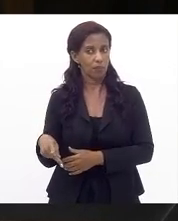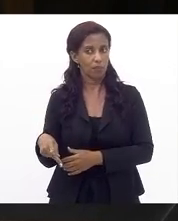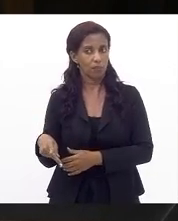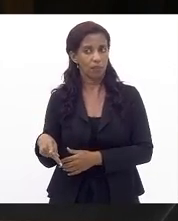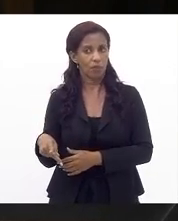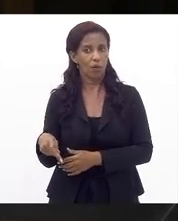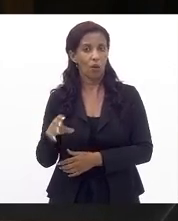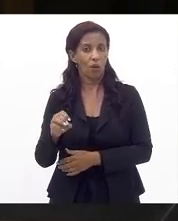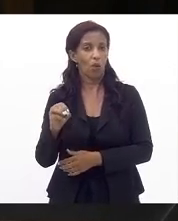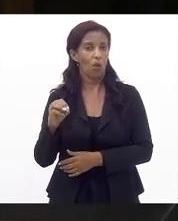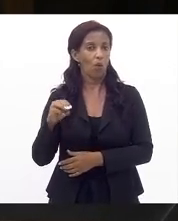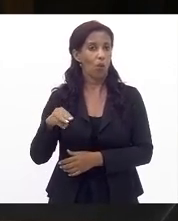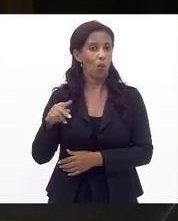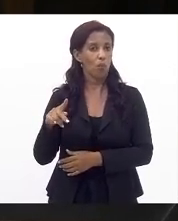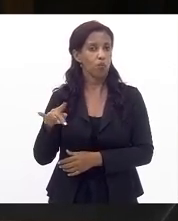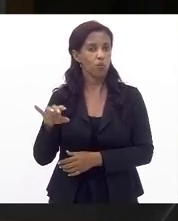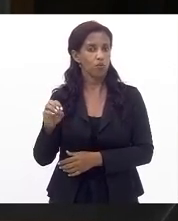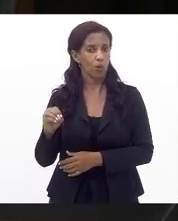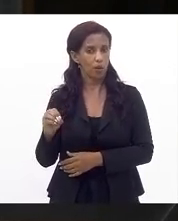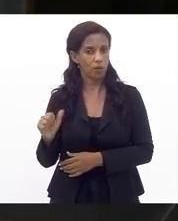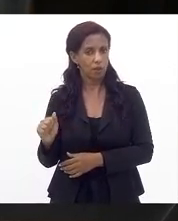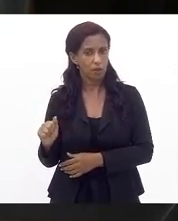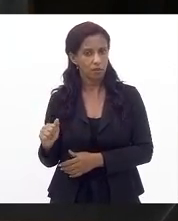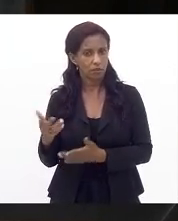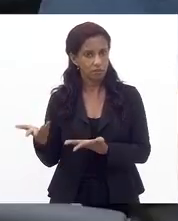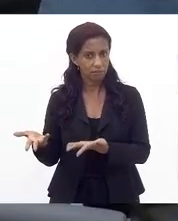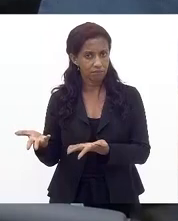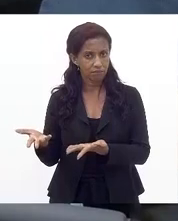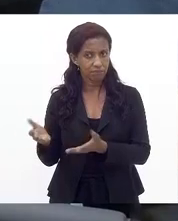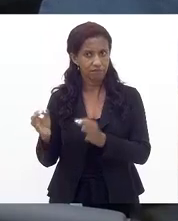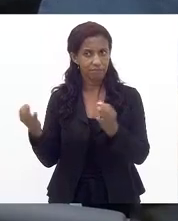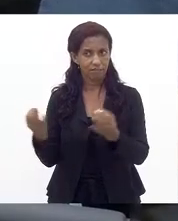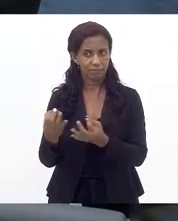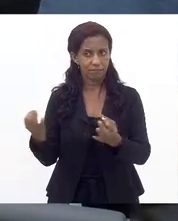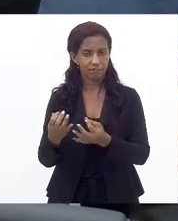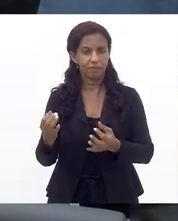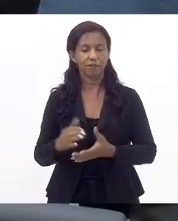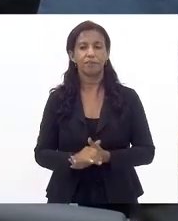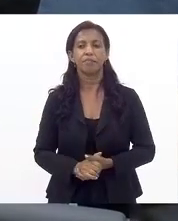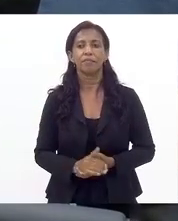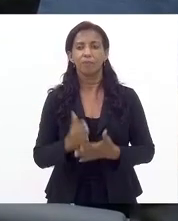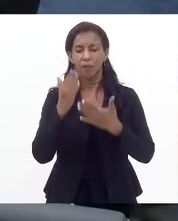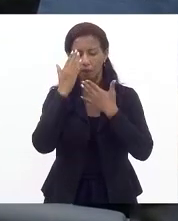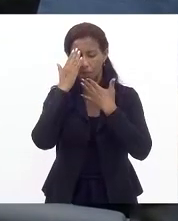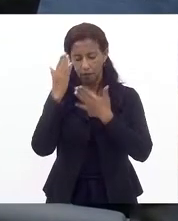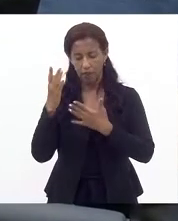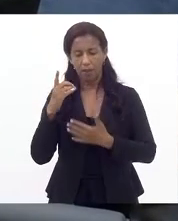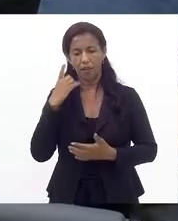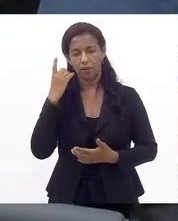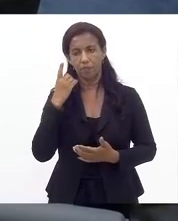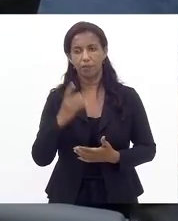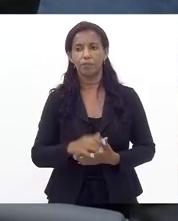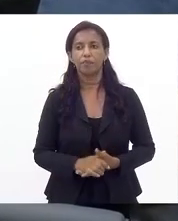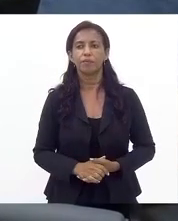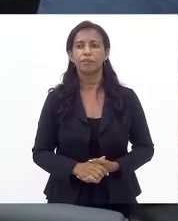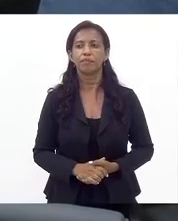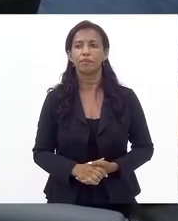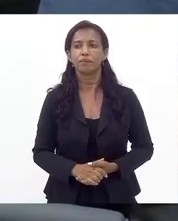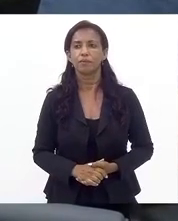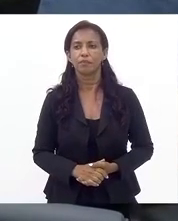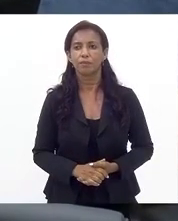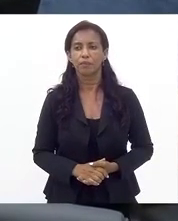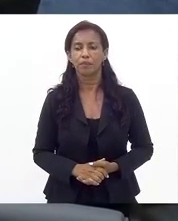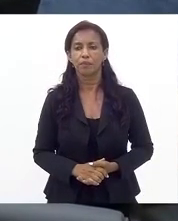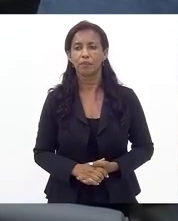compulsória 75 anos perfeito Obrigado executada bem Bora